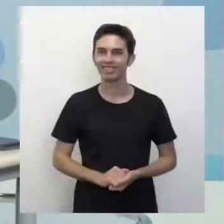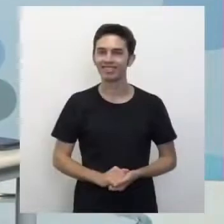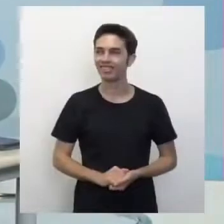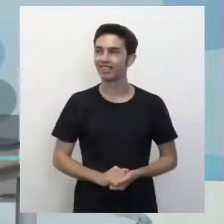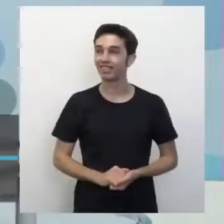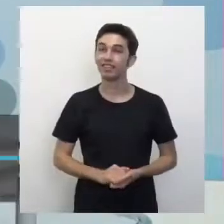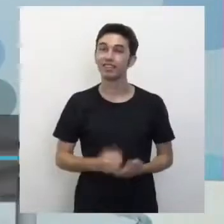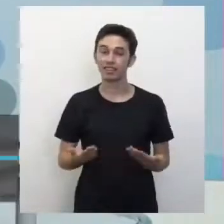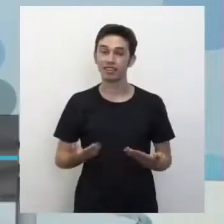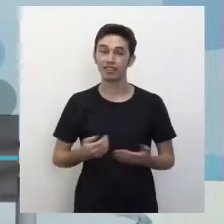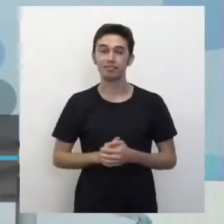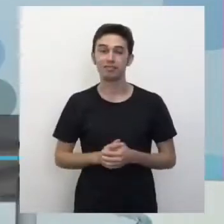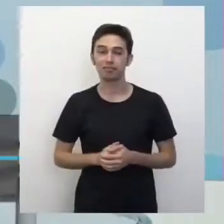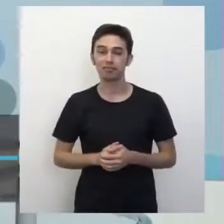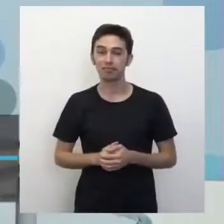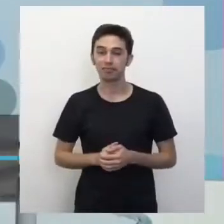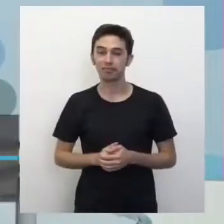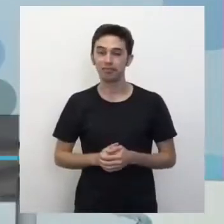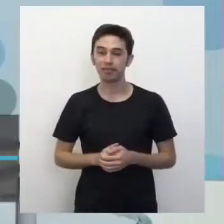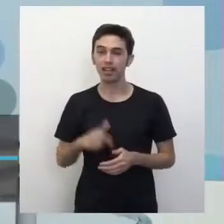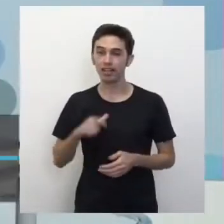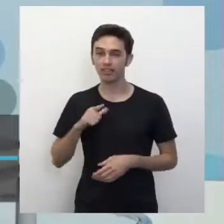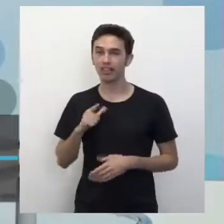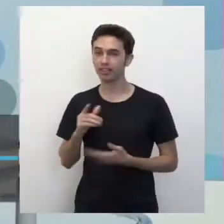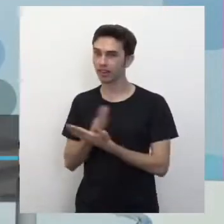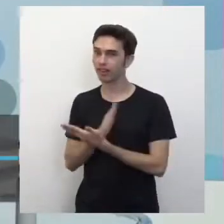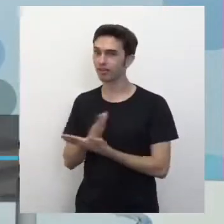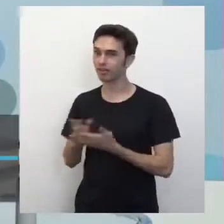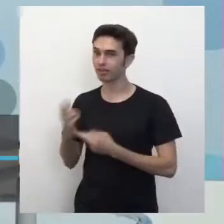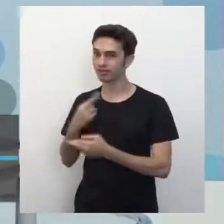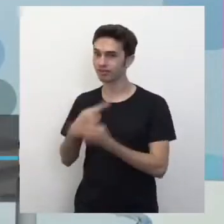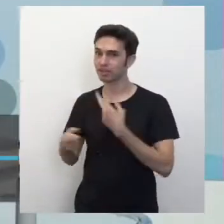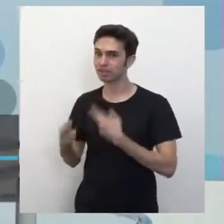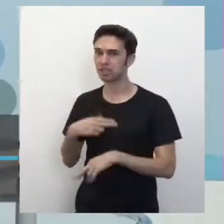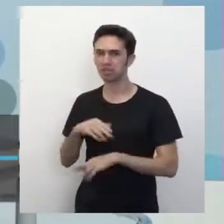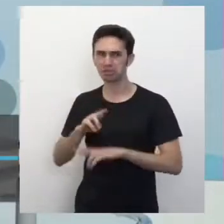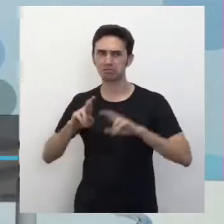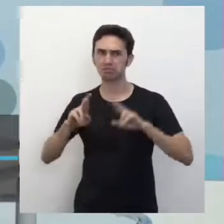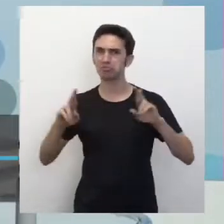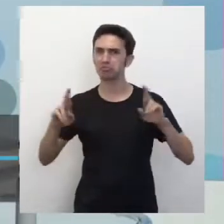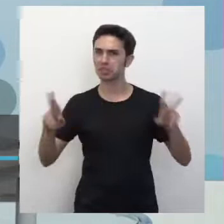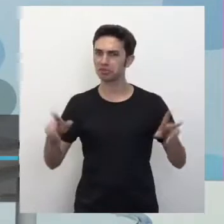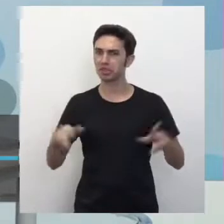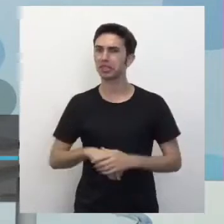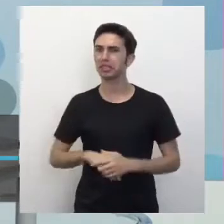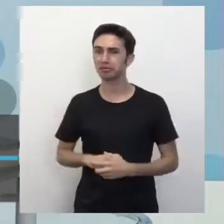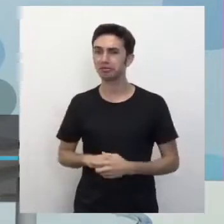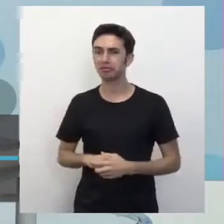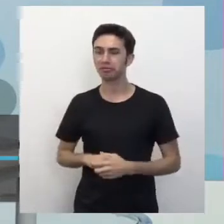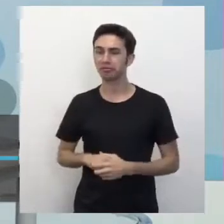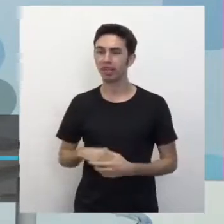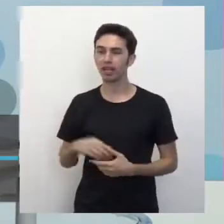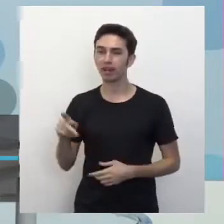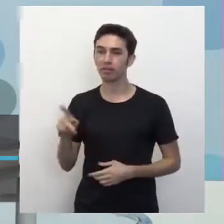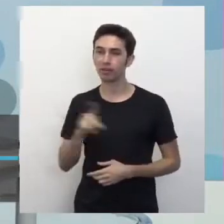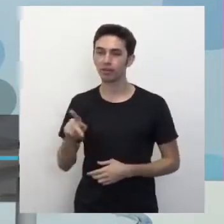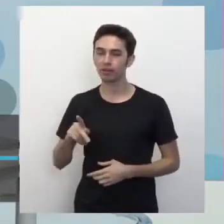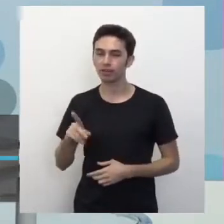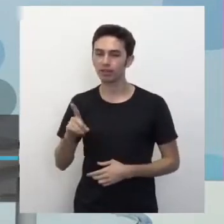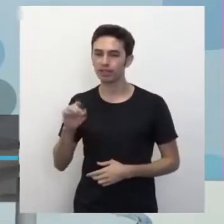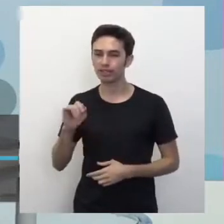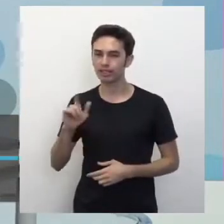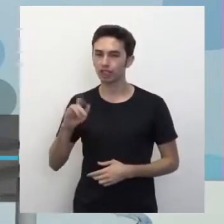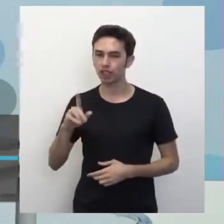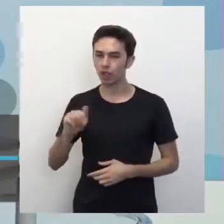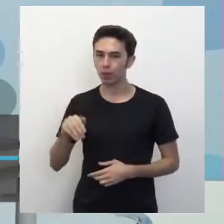Fê, vamos lá. Nós tivemos aqui algumas respostas bem diferentes, inclusive. Um aluno da professora Diva falou que